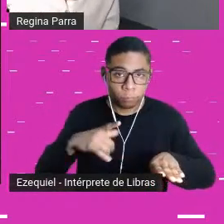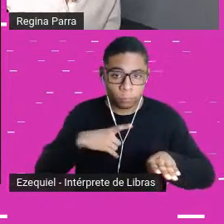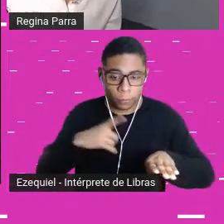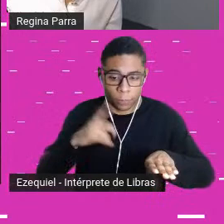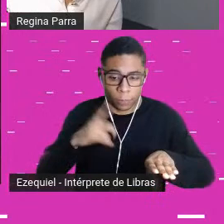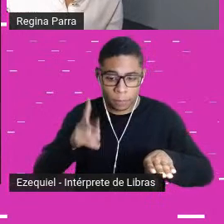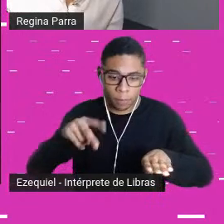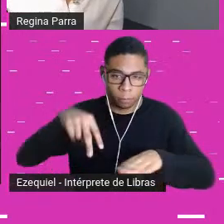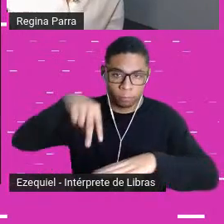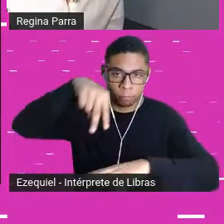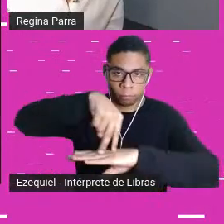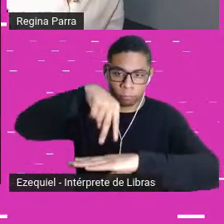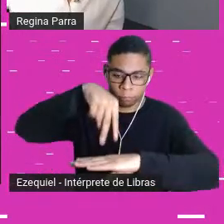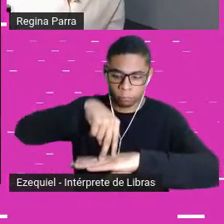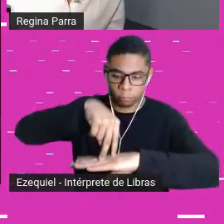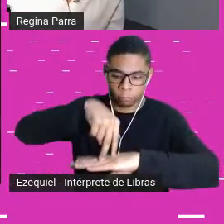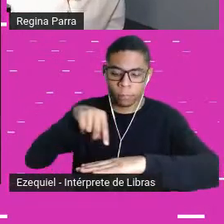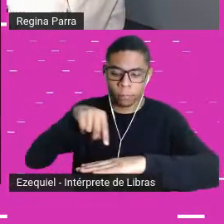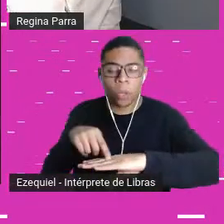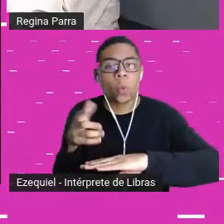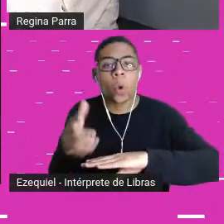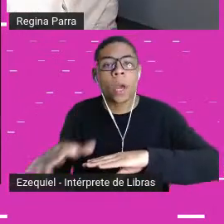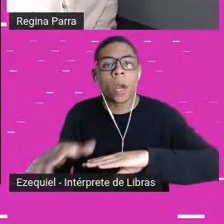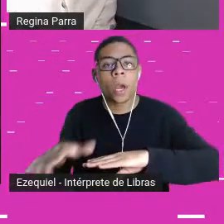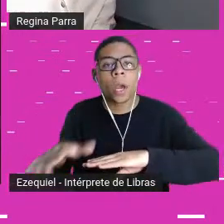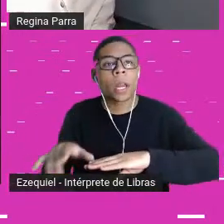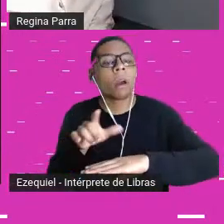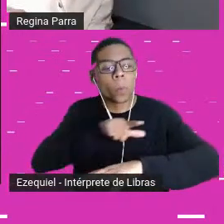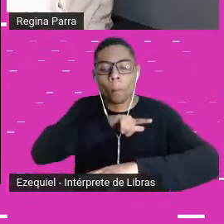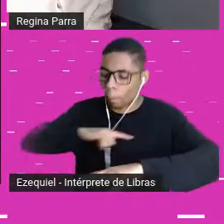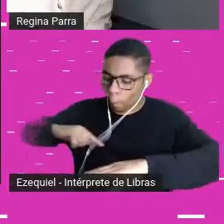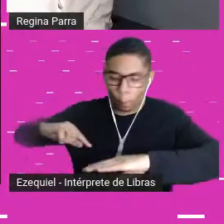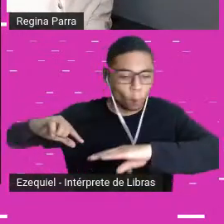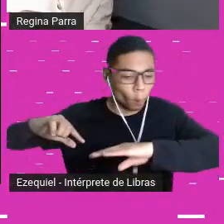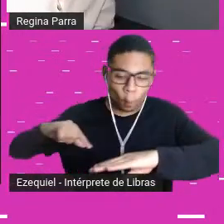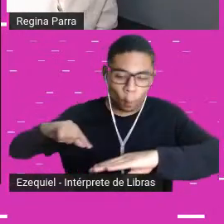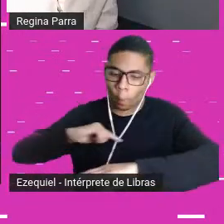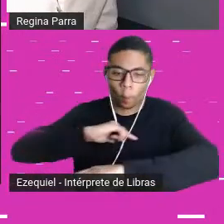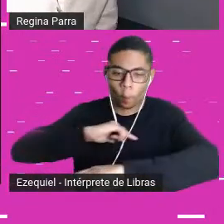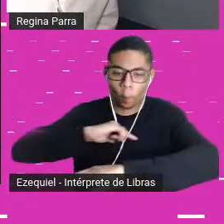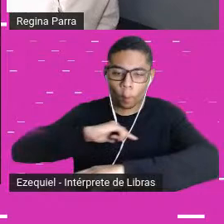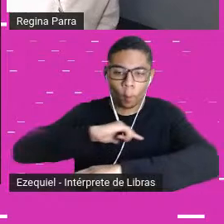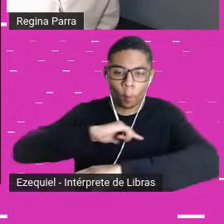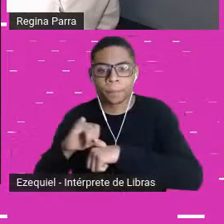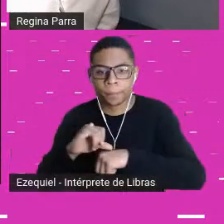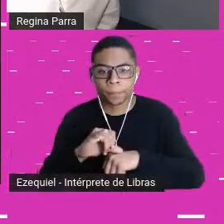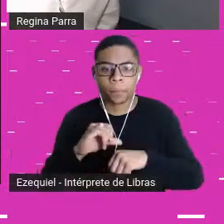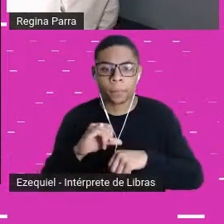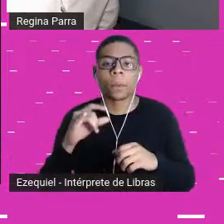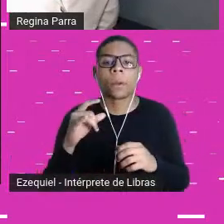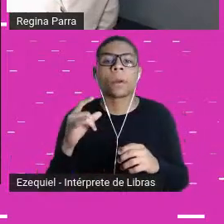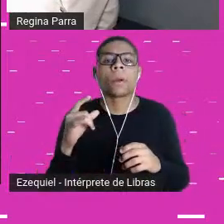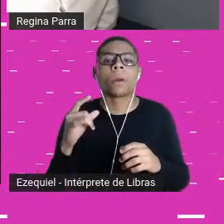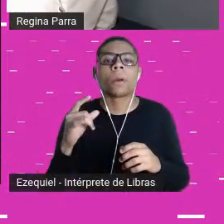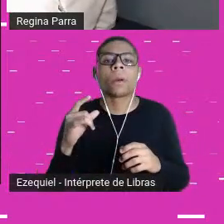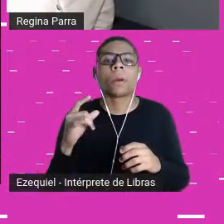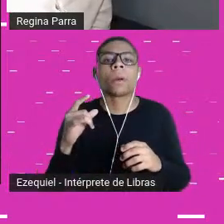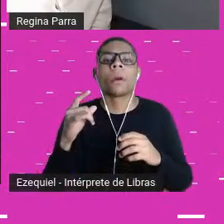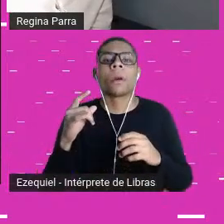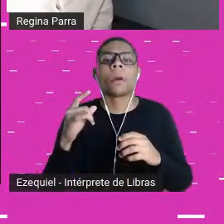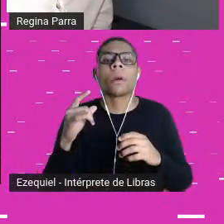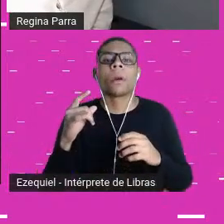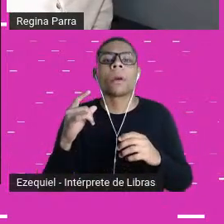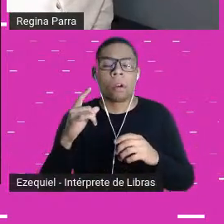de cenário, nada. Alguns objetos, tinha o altar de Júpiter, muito simples, que